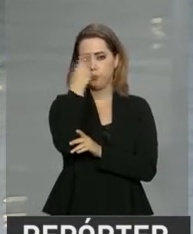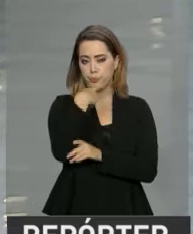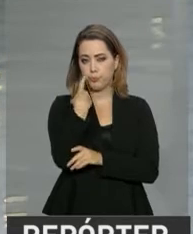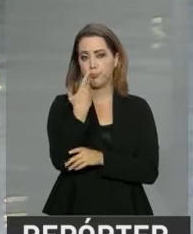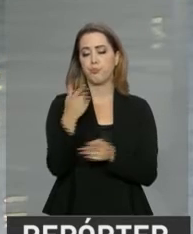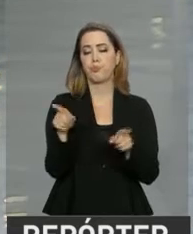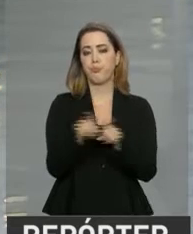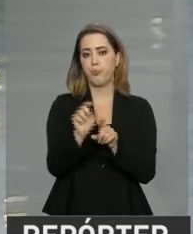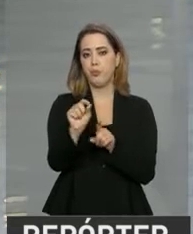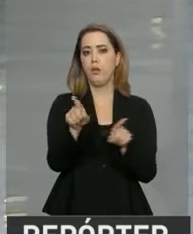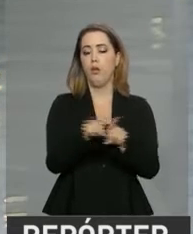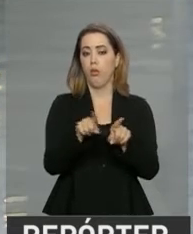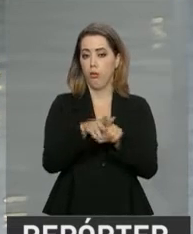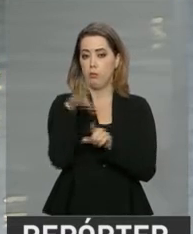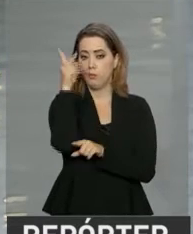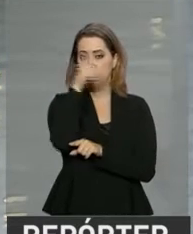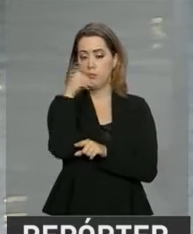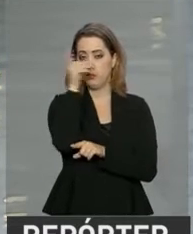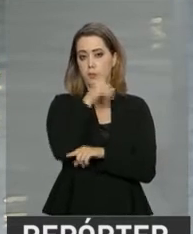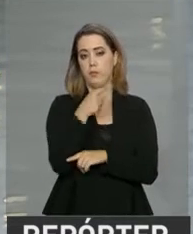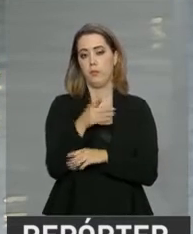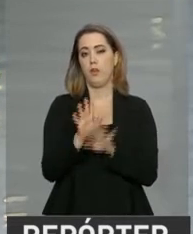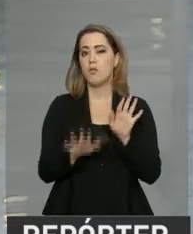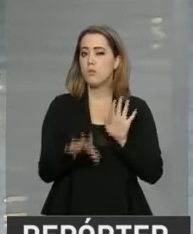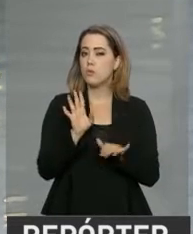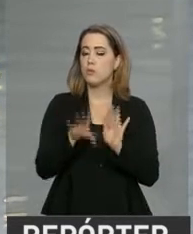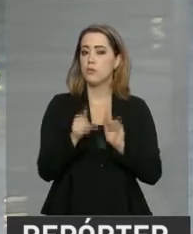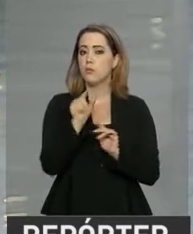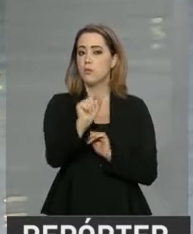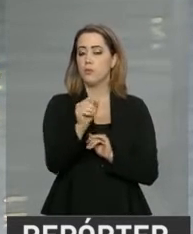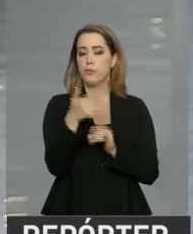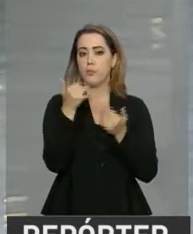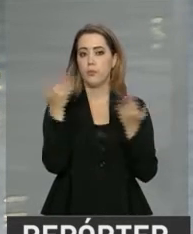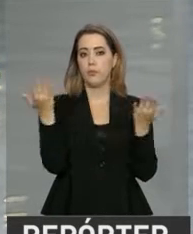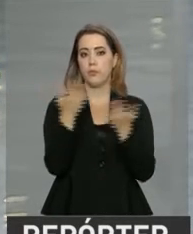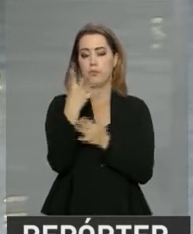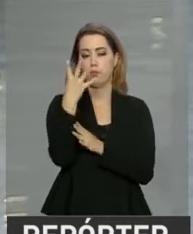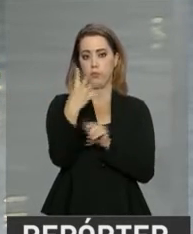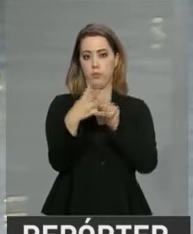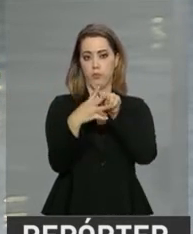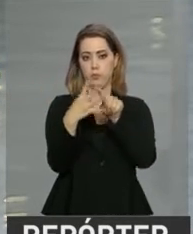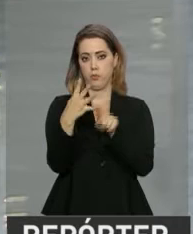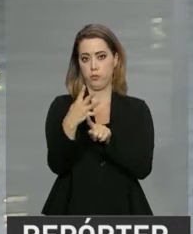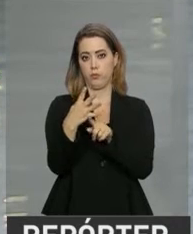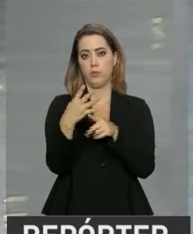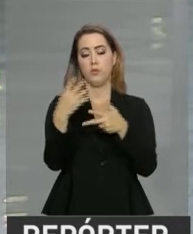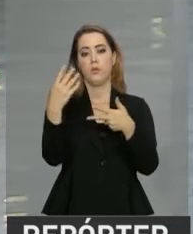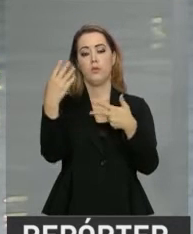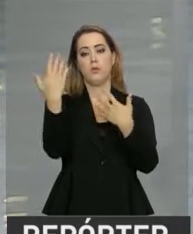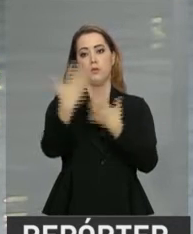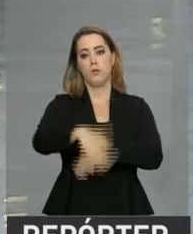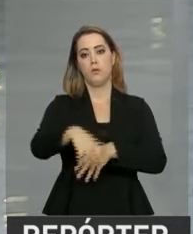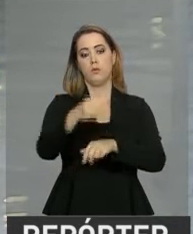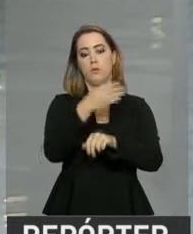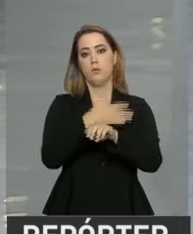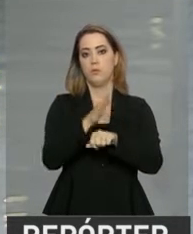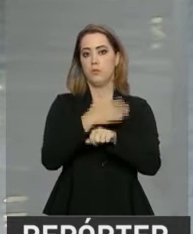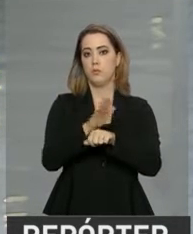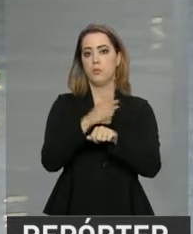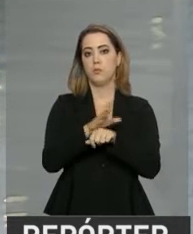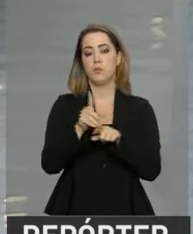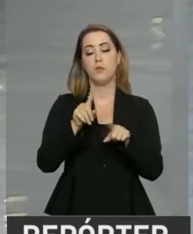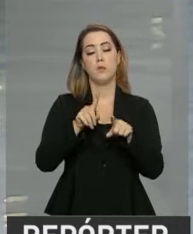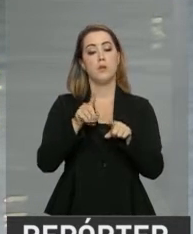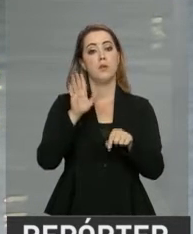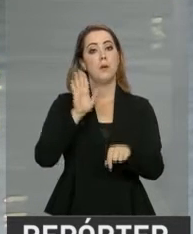23 horas e 59 minutos, também do domingo. Talvez esta edição, a quarta edição do Na Hora do Enem, seja a mais complexa